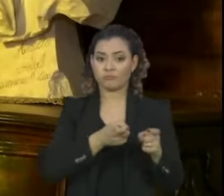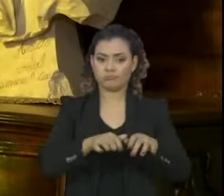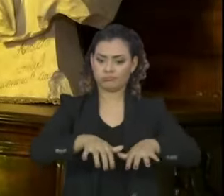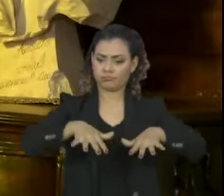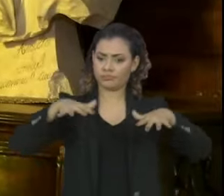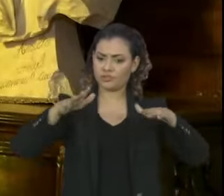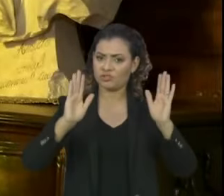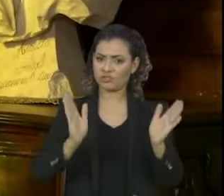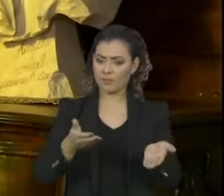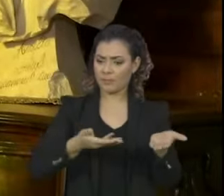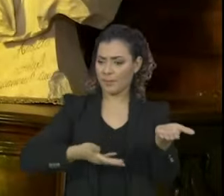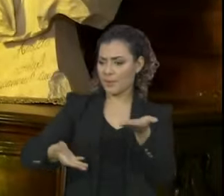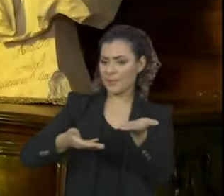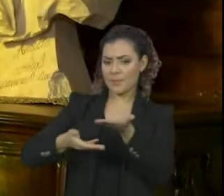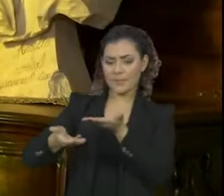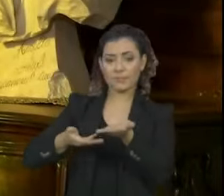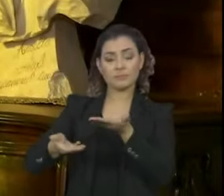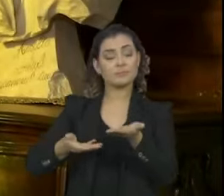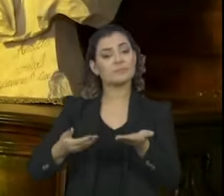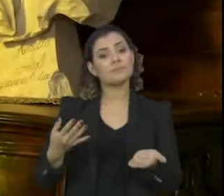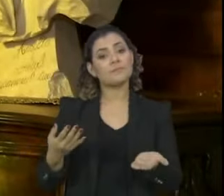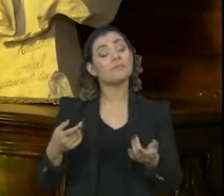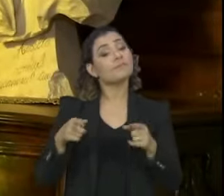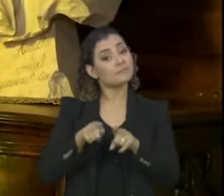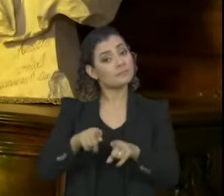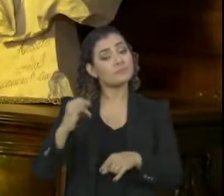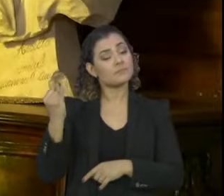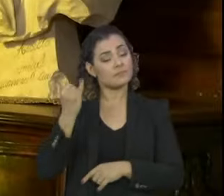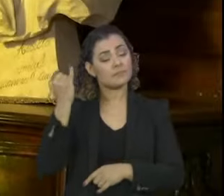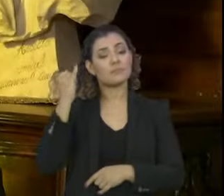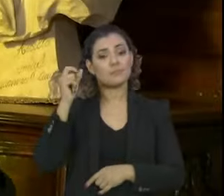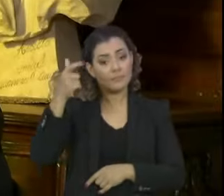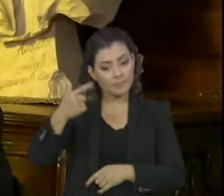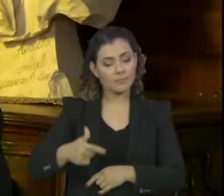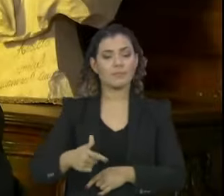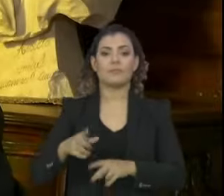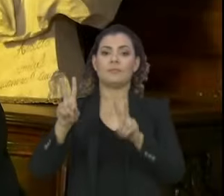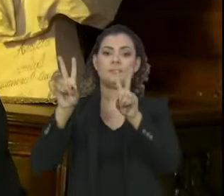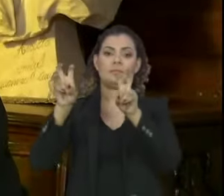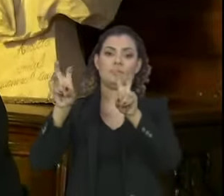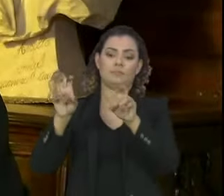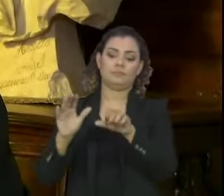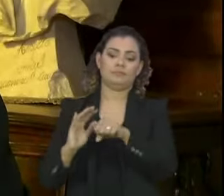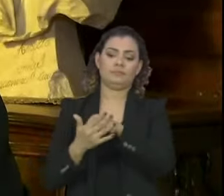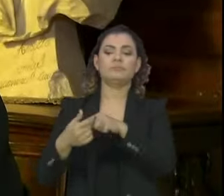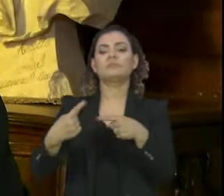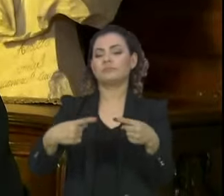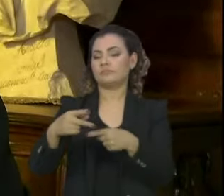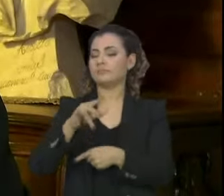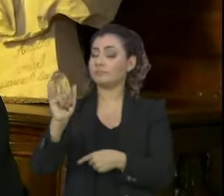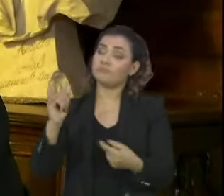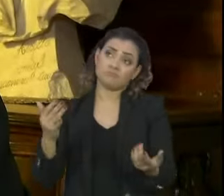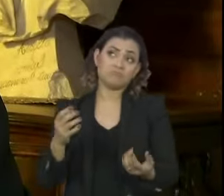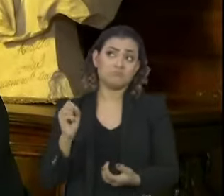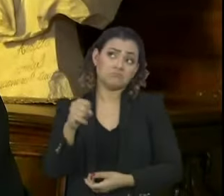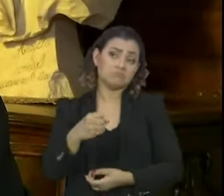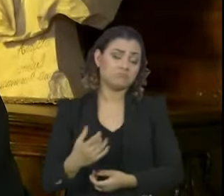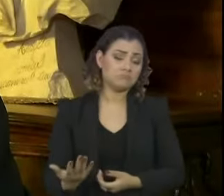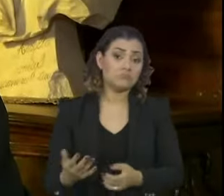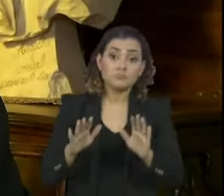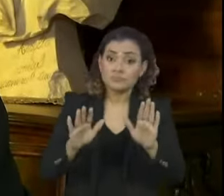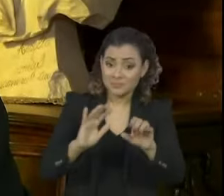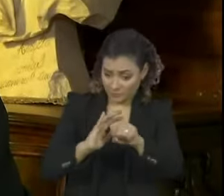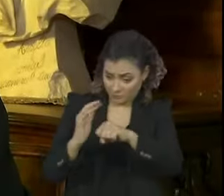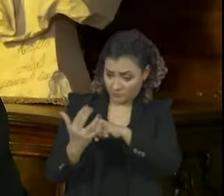é certamente haverá uma palavra também de novo sobre essa situação é a